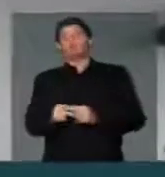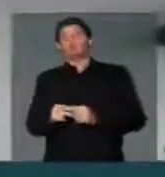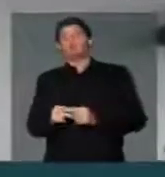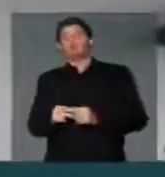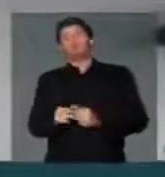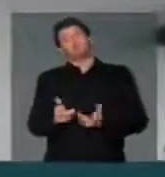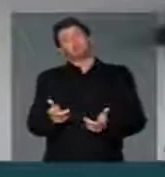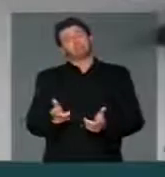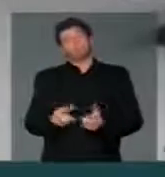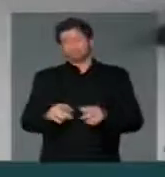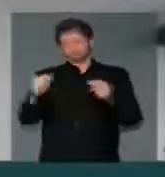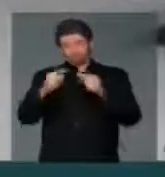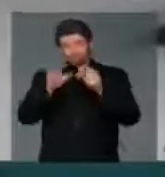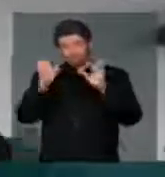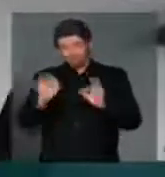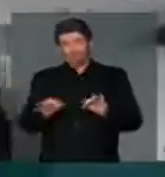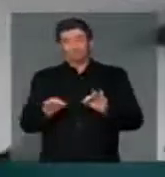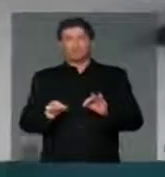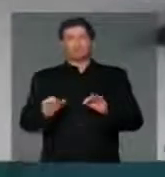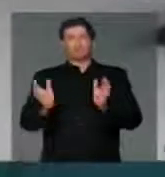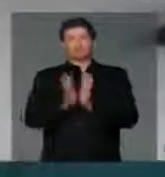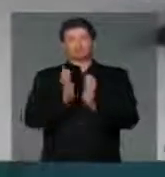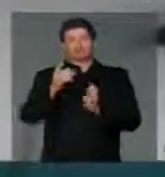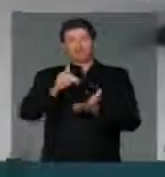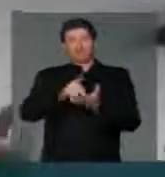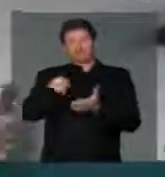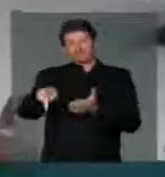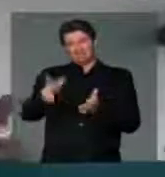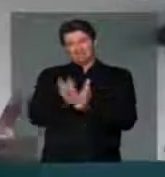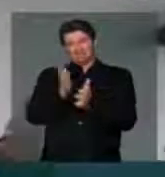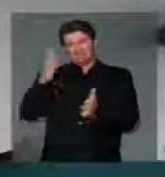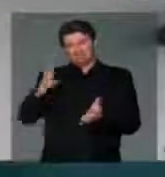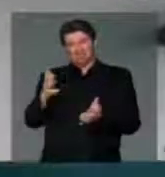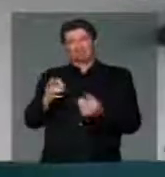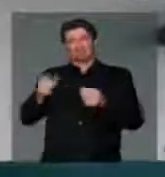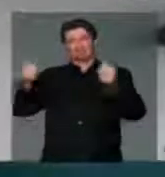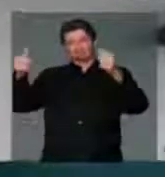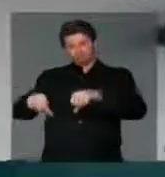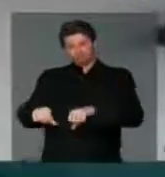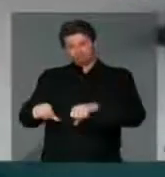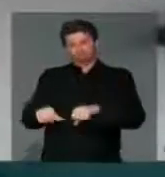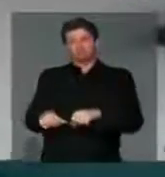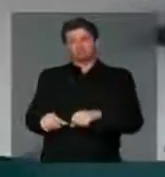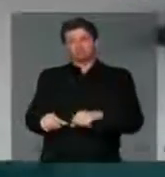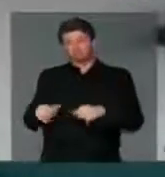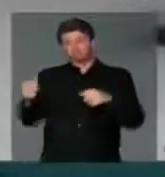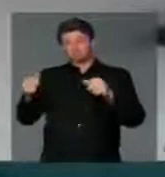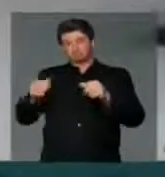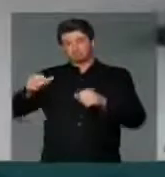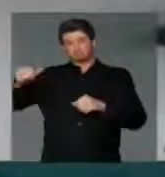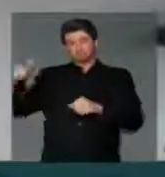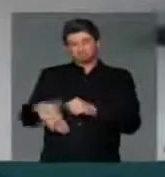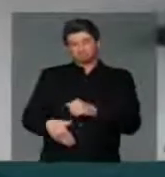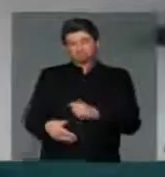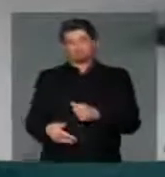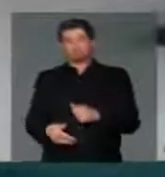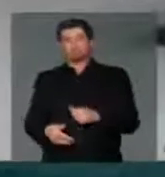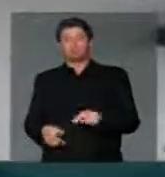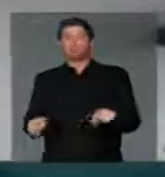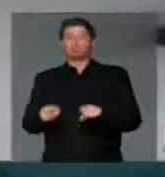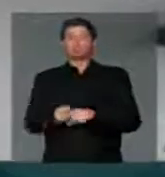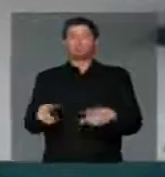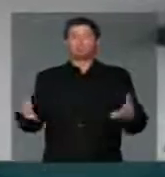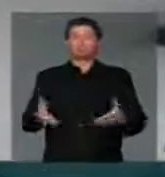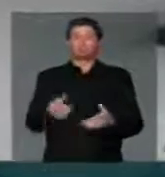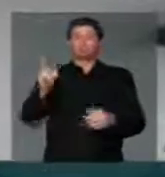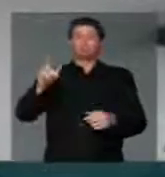condiz exatamente com a realidade desse partido, que mais do que declínio, mais do que decadência, passa nesse